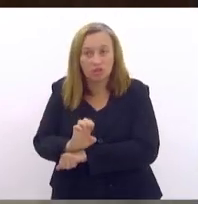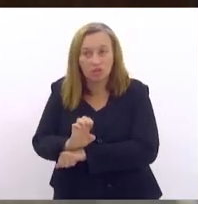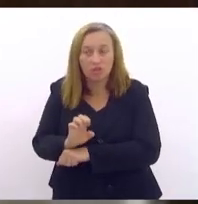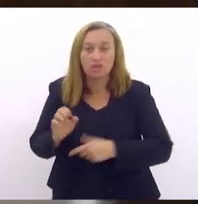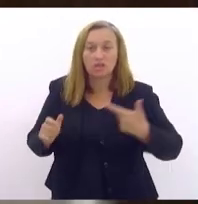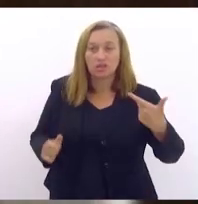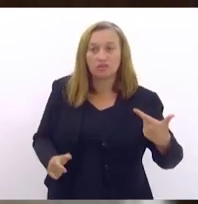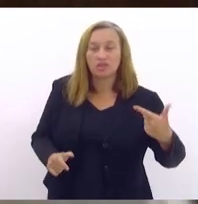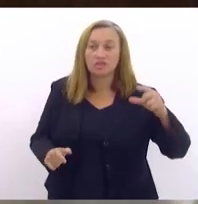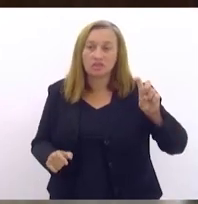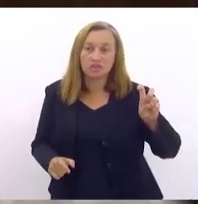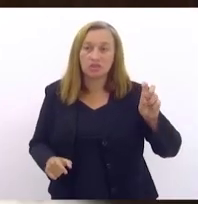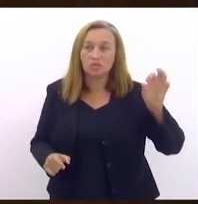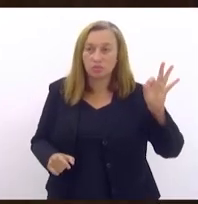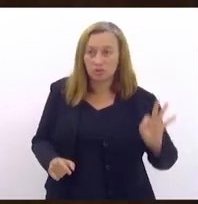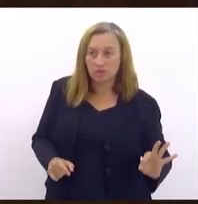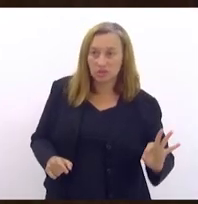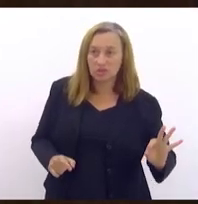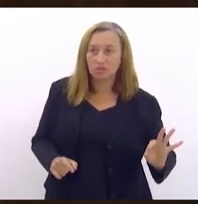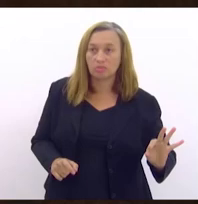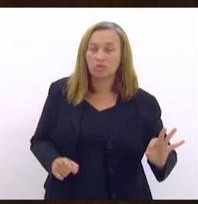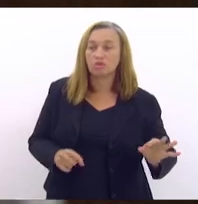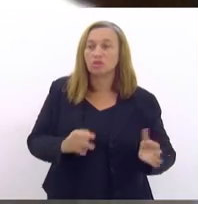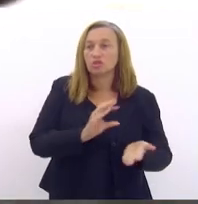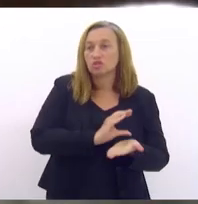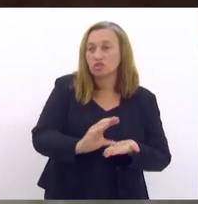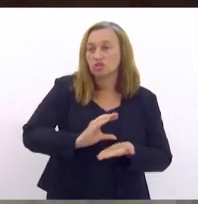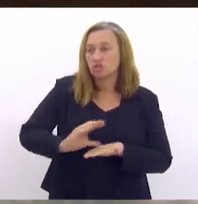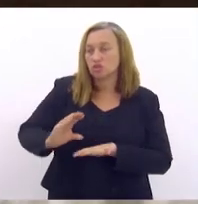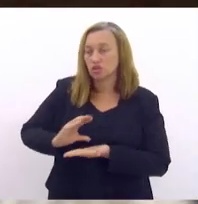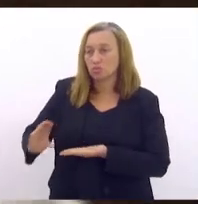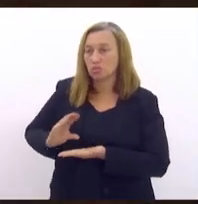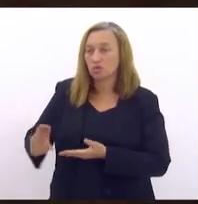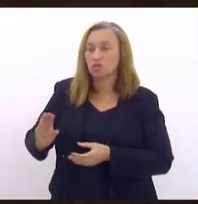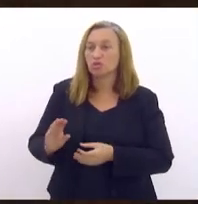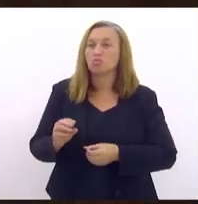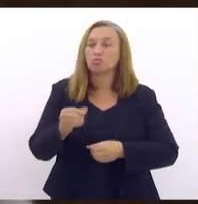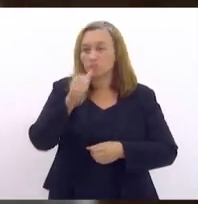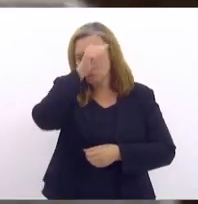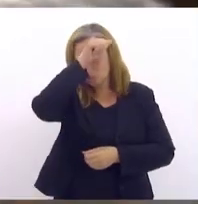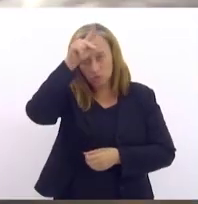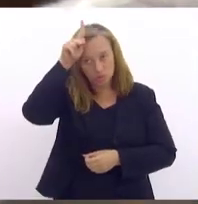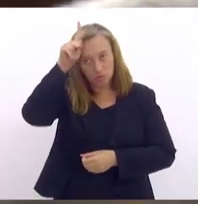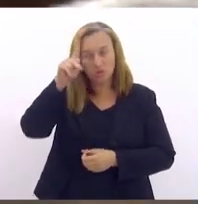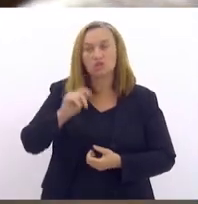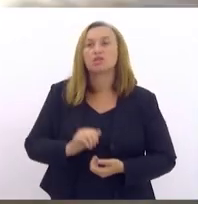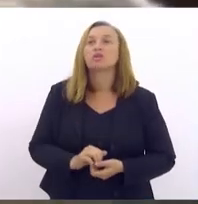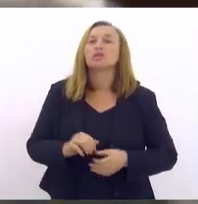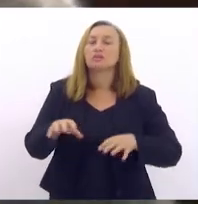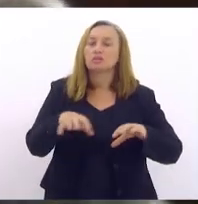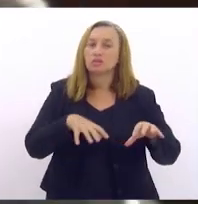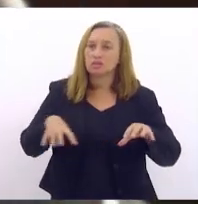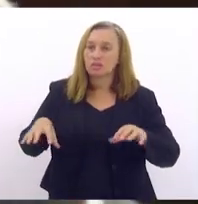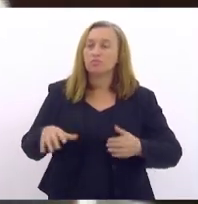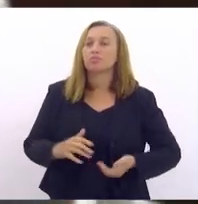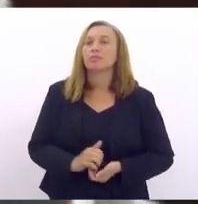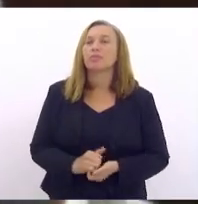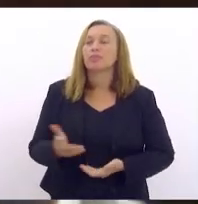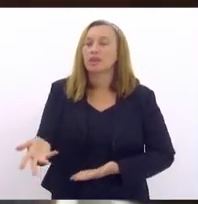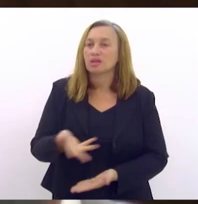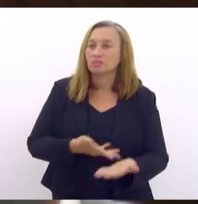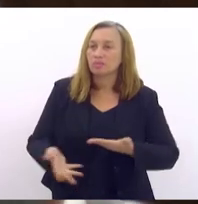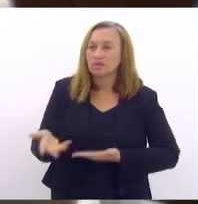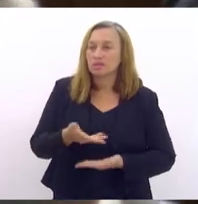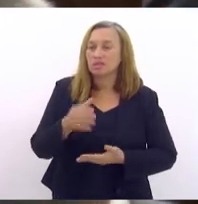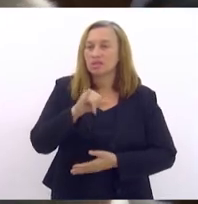e 25% para os municípios, consoante as suas participações